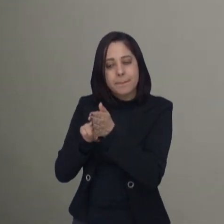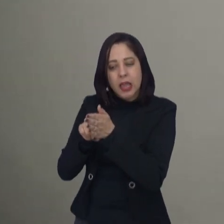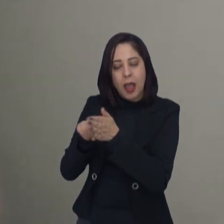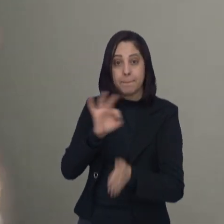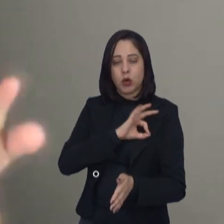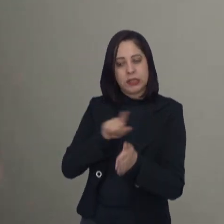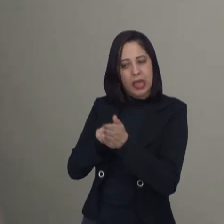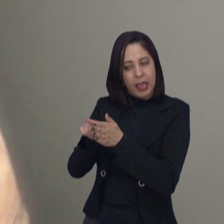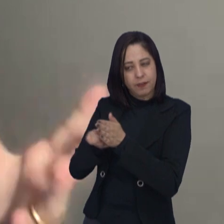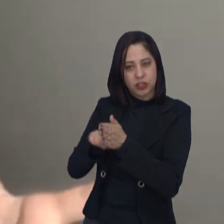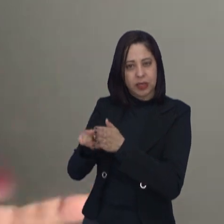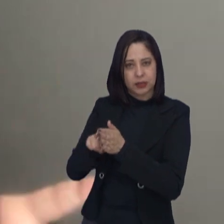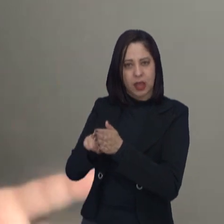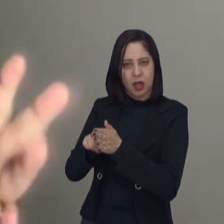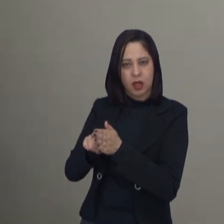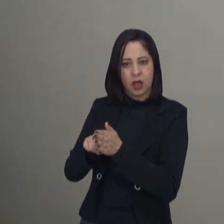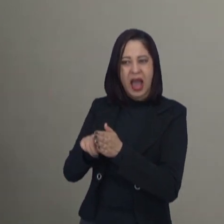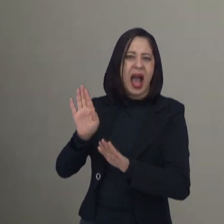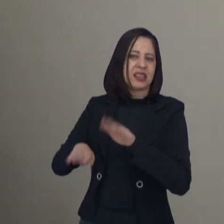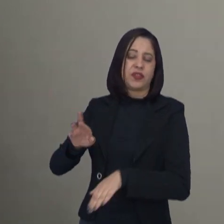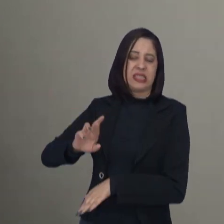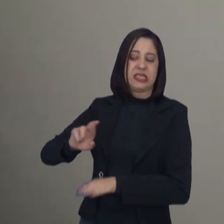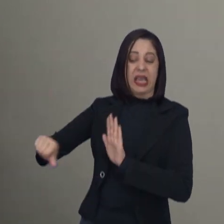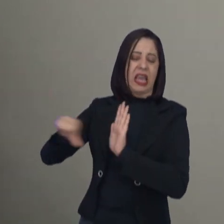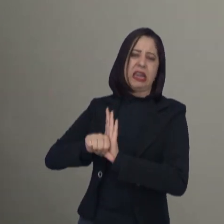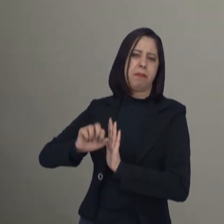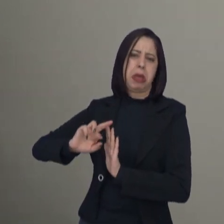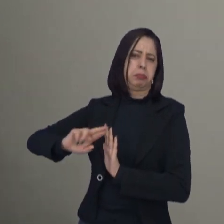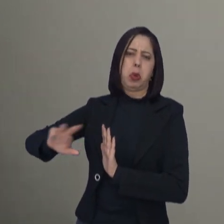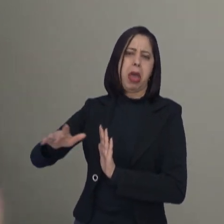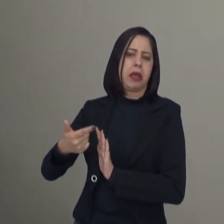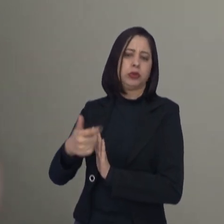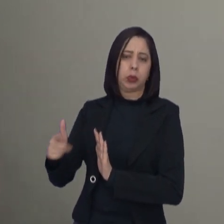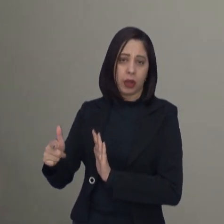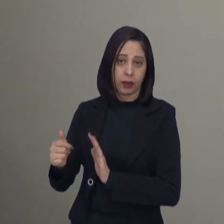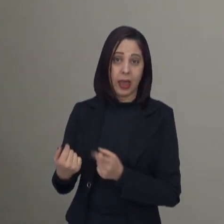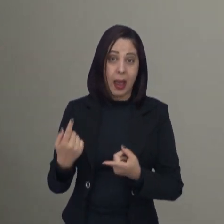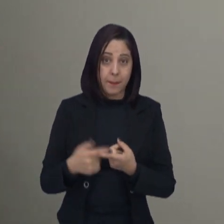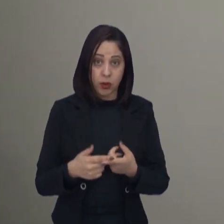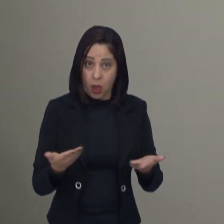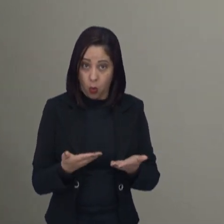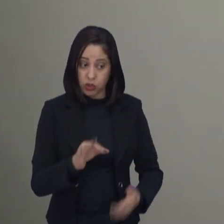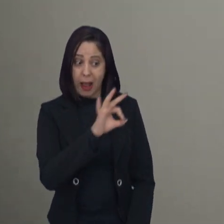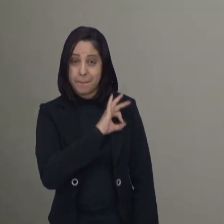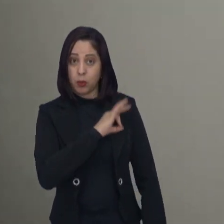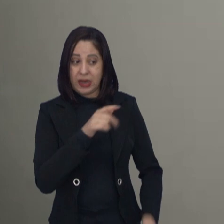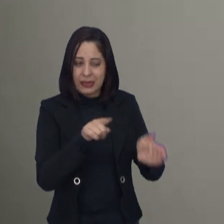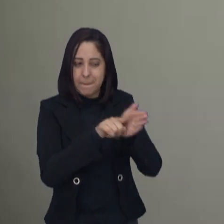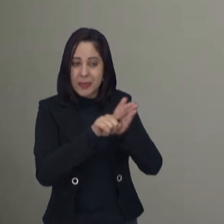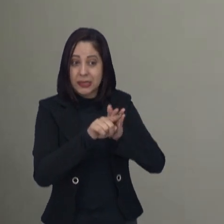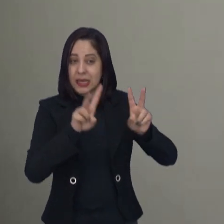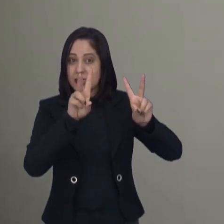notícia, a pessoa foi investigada por tal crime, porque hoje eles investigam a questão da lavagem de dinheiro, né, que é nesse sentido, como que está